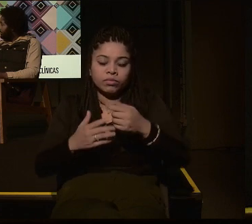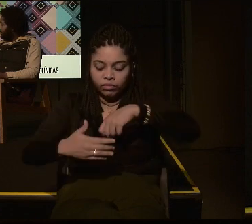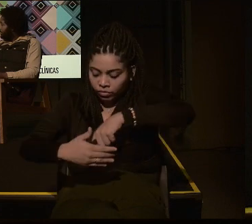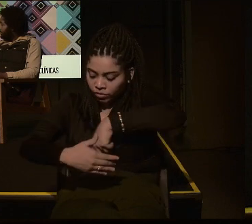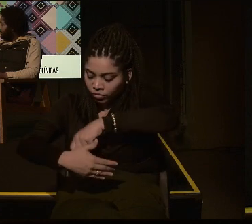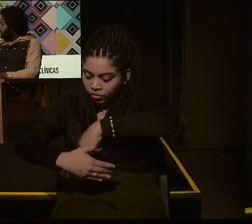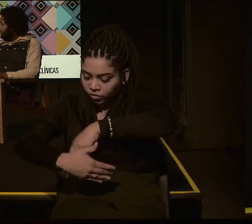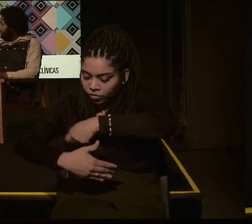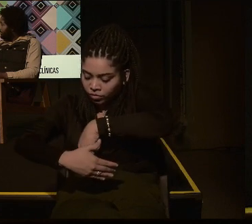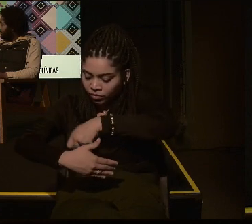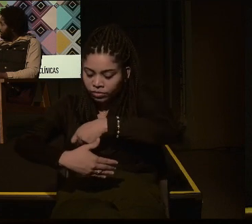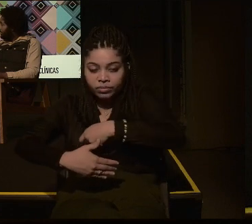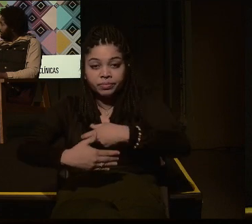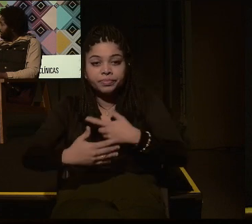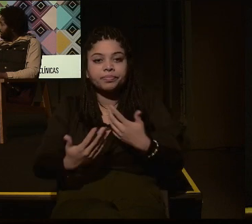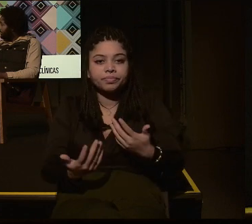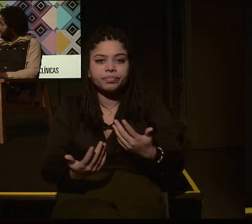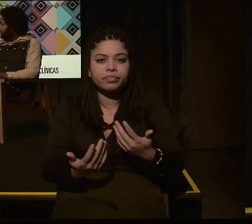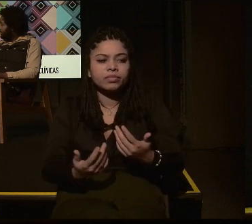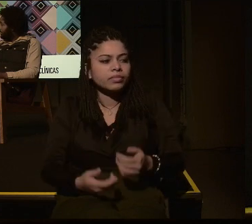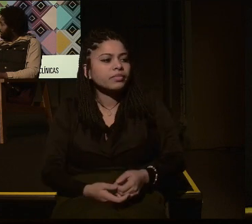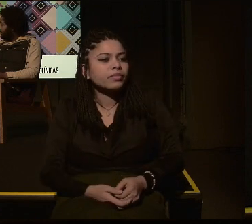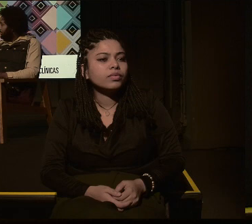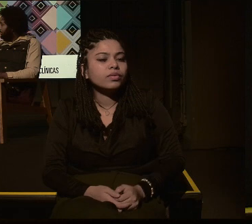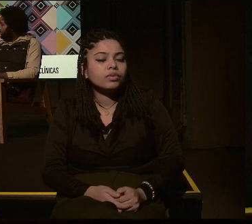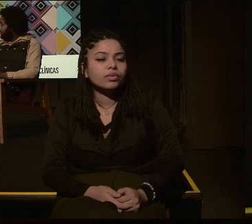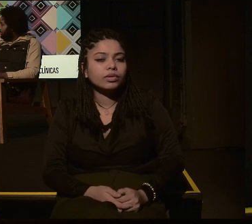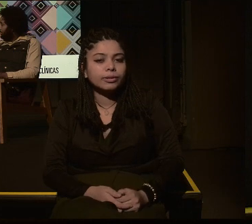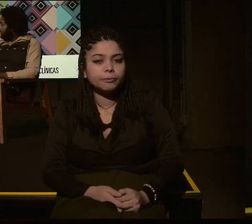você transformar